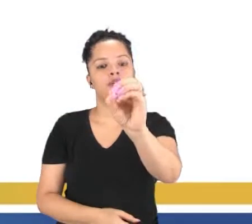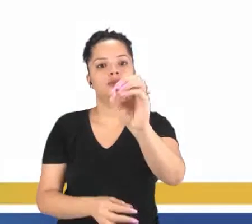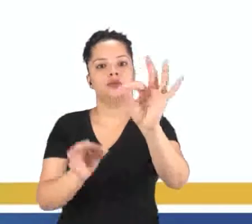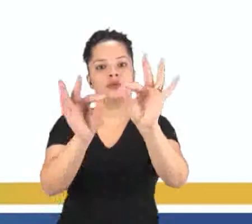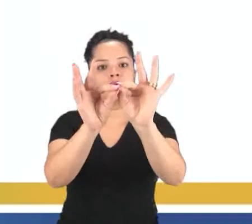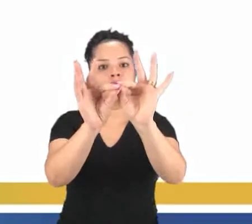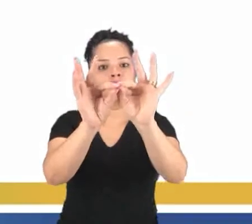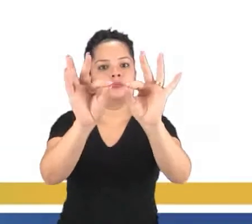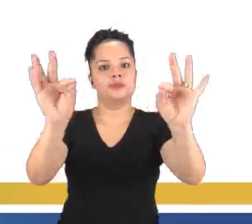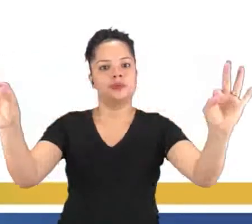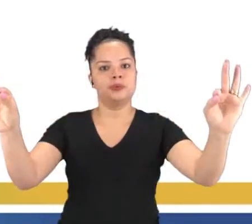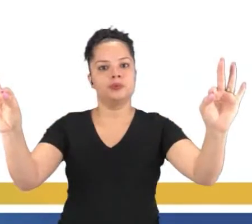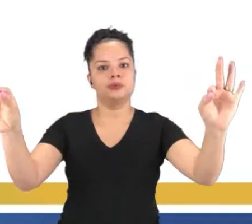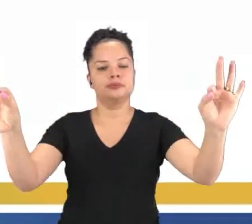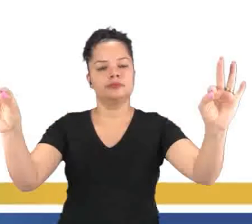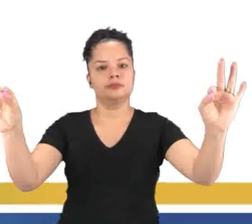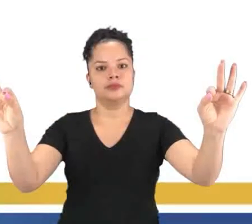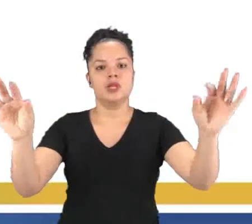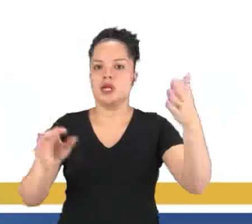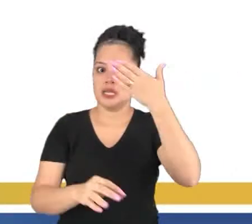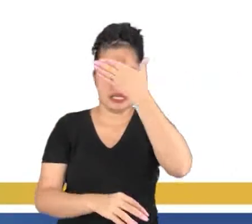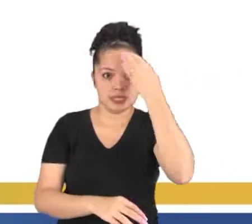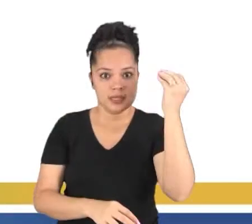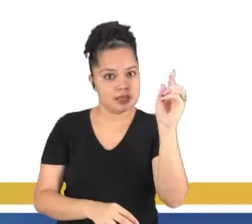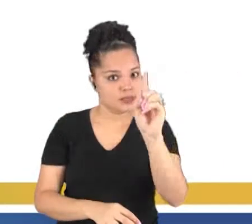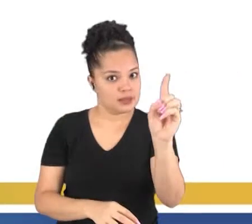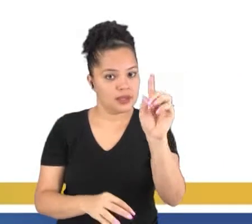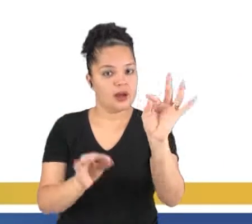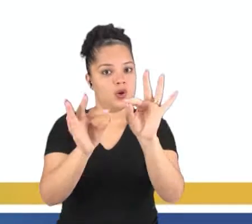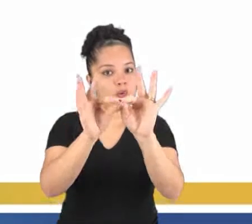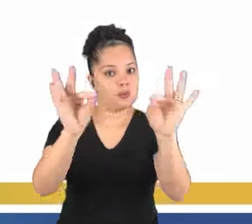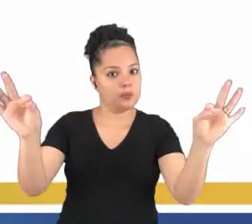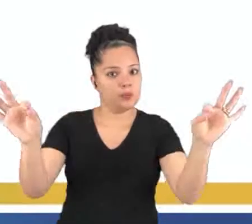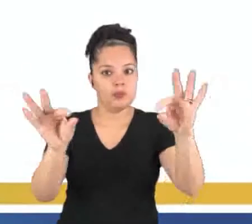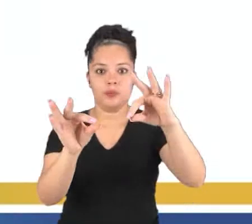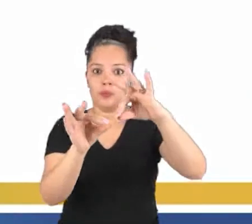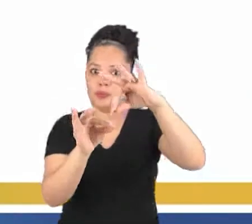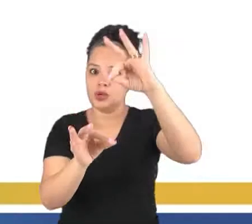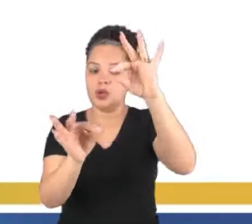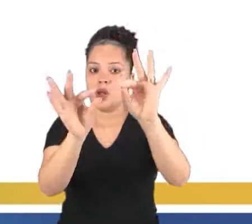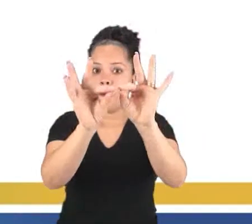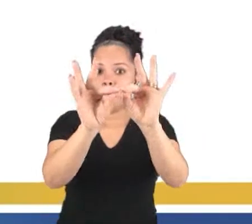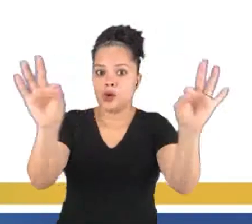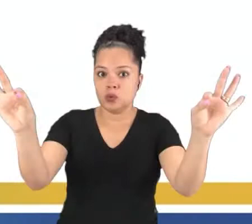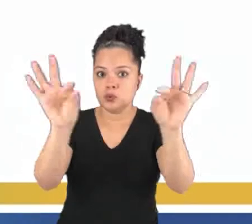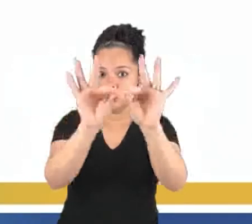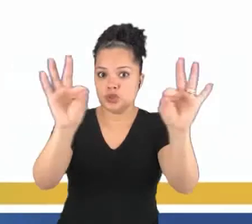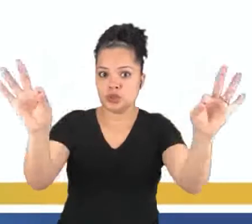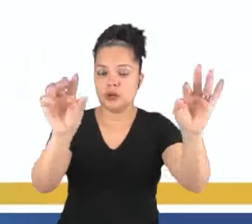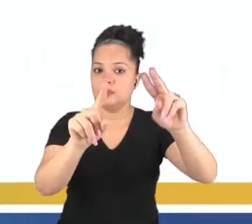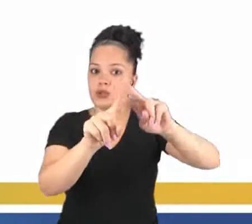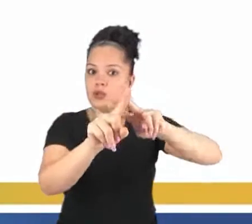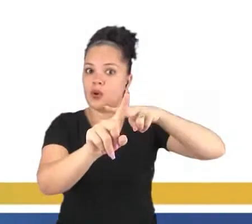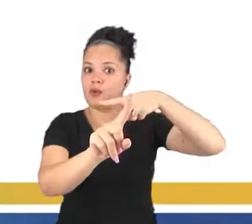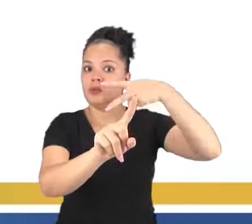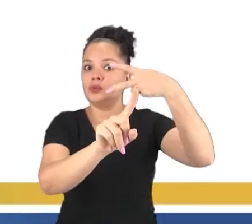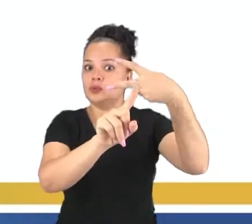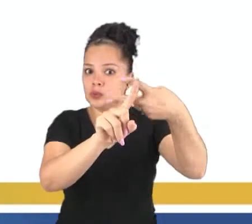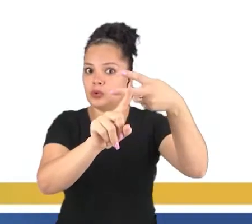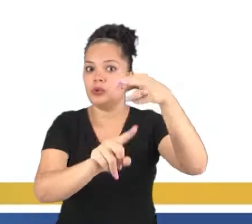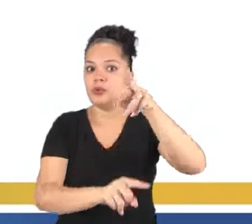centro do círculo. Então não se esqueça, a medida do diâmetro é o dobro da medida do raio, tá